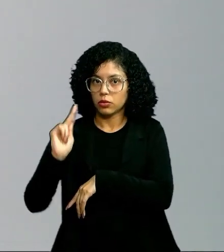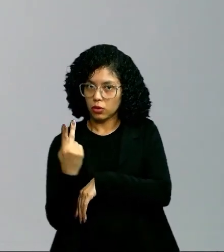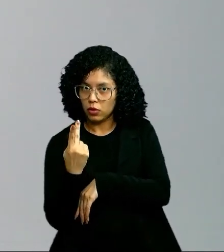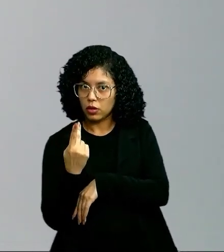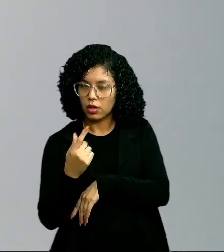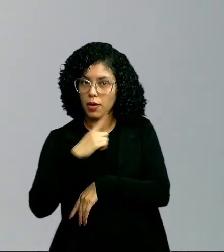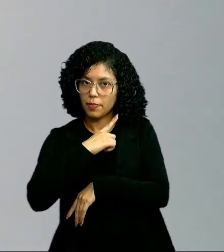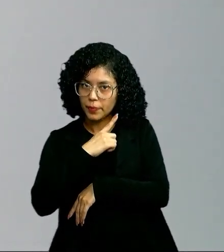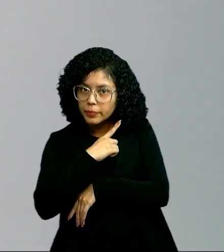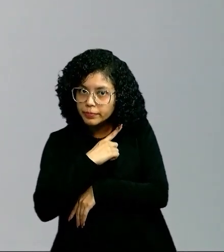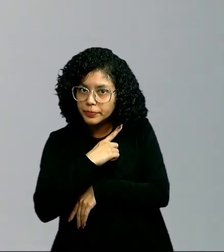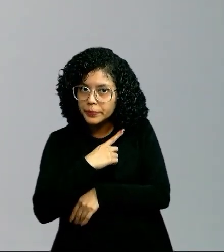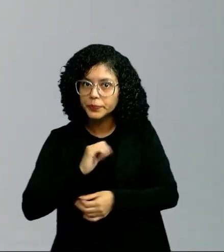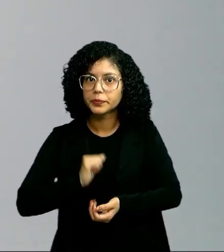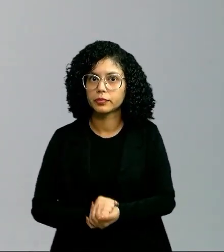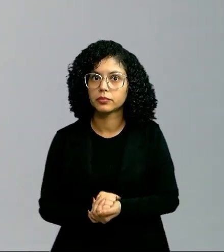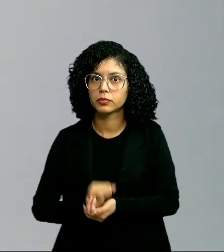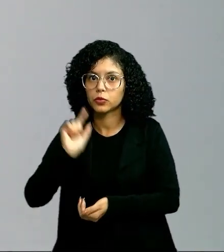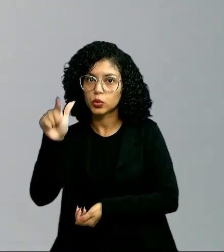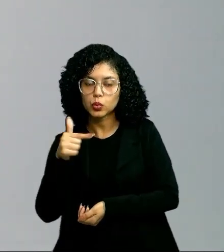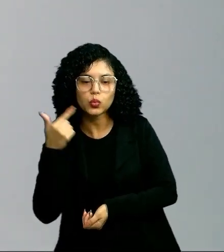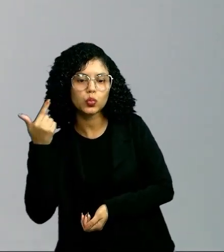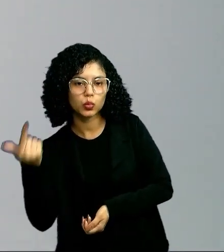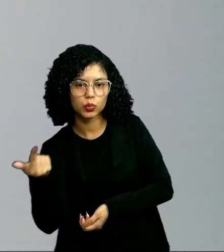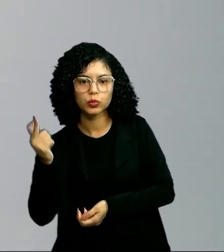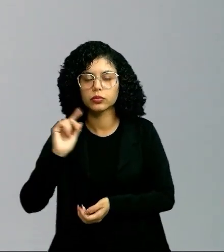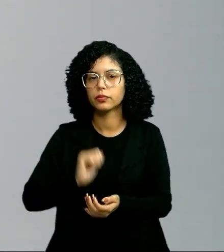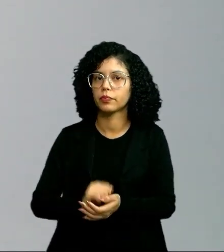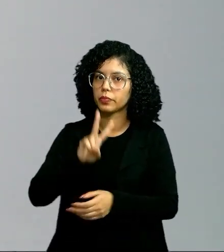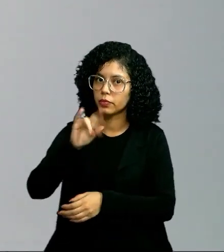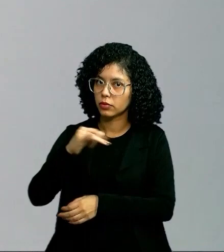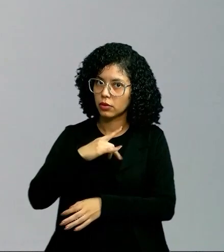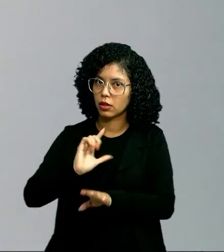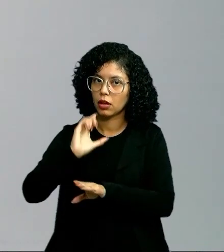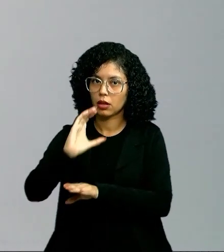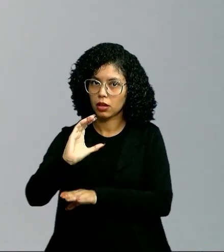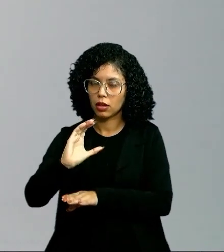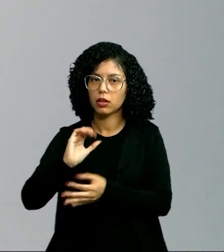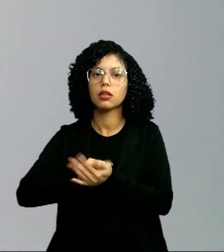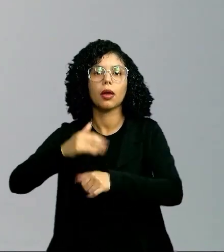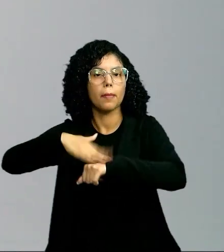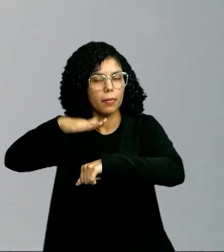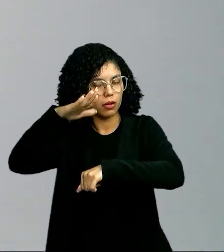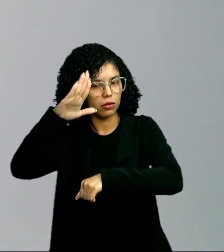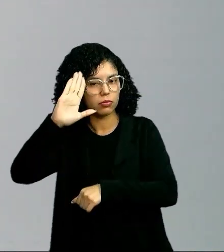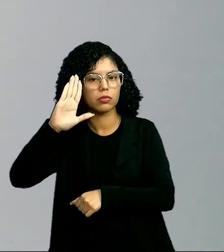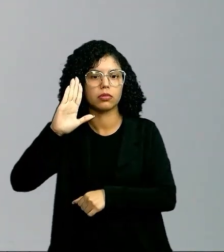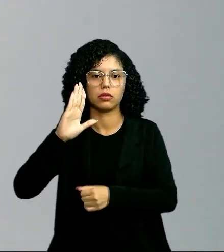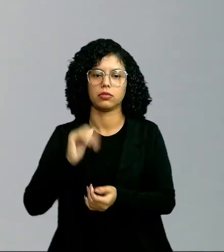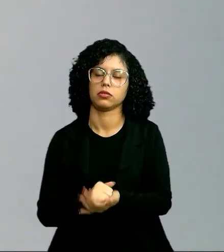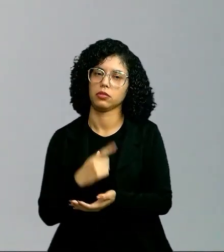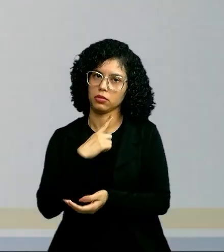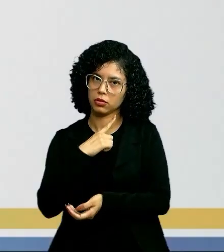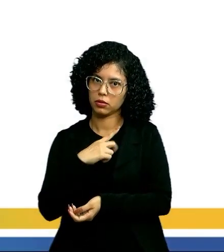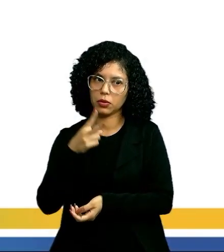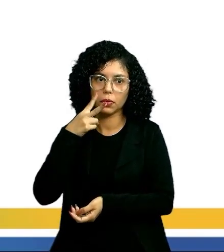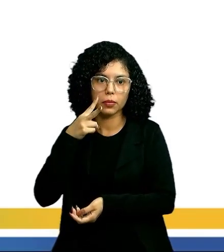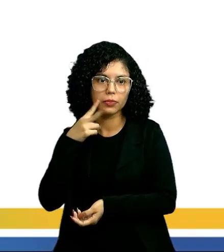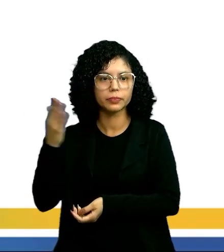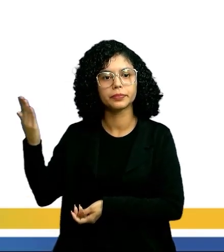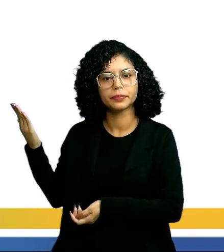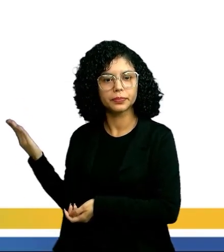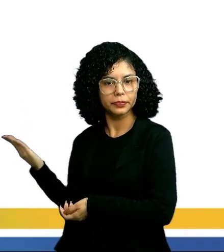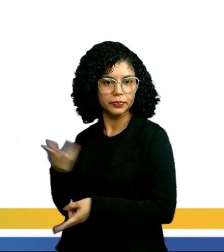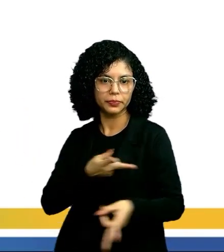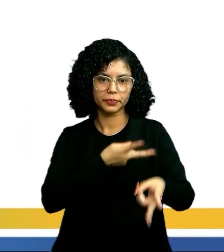hidrogenado, ou seja, que tem menos hidrogênio, e o outro hidrogênio vai entrar naquele carbono que está mais hidrogenado. Olhando aqui na